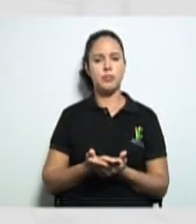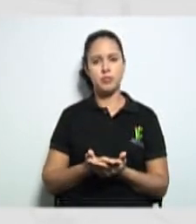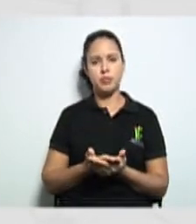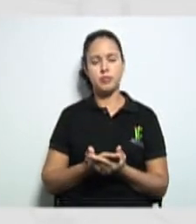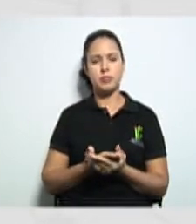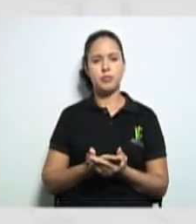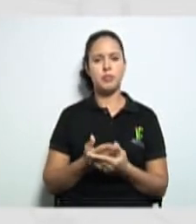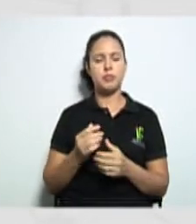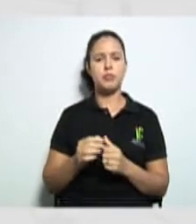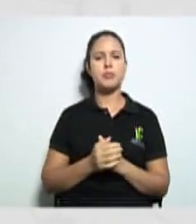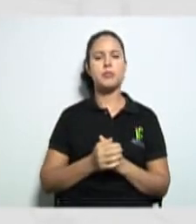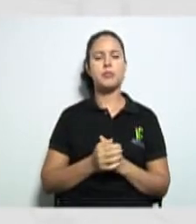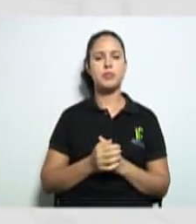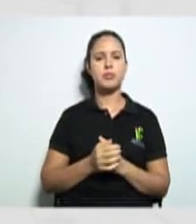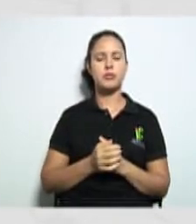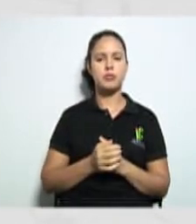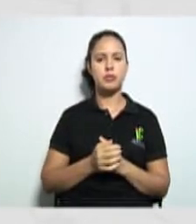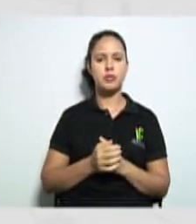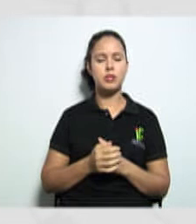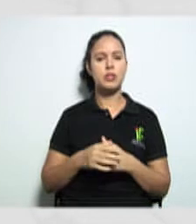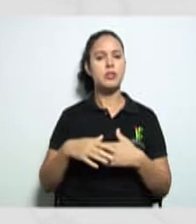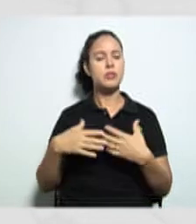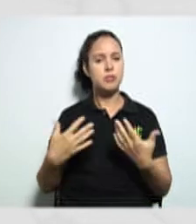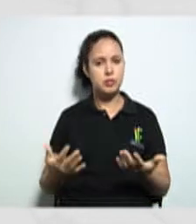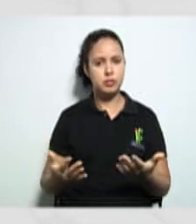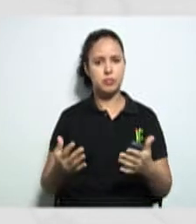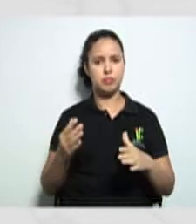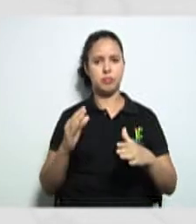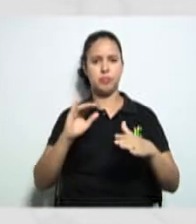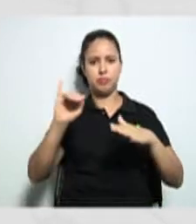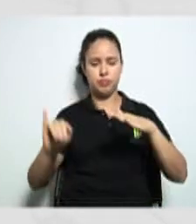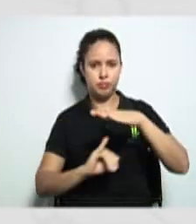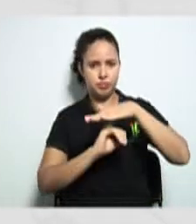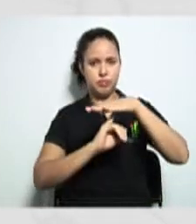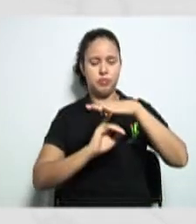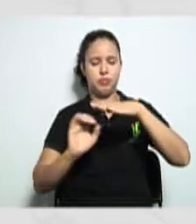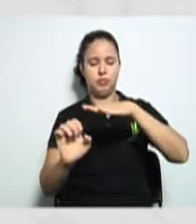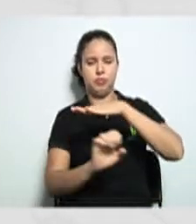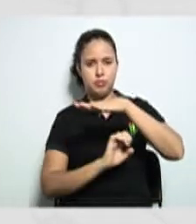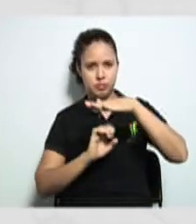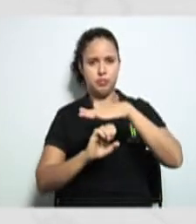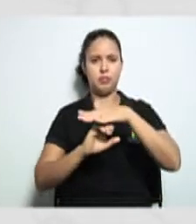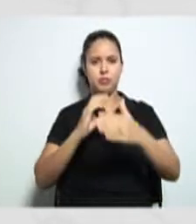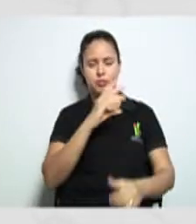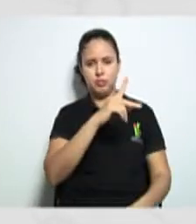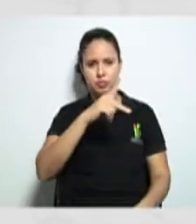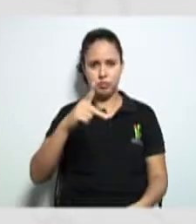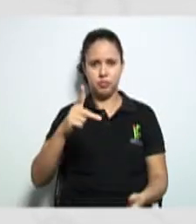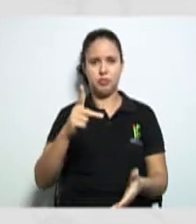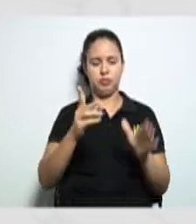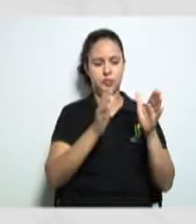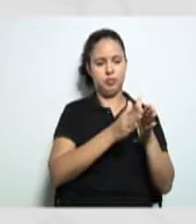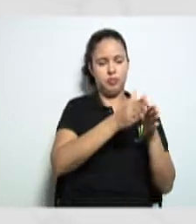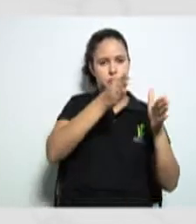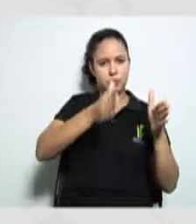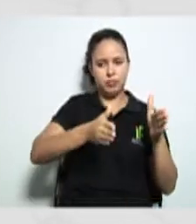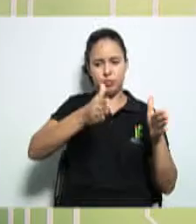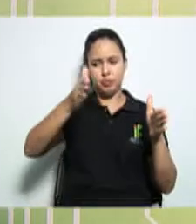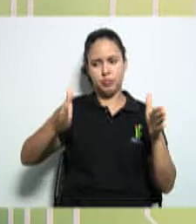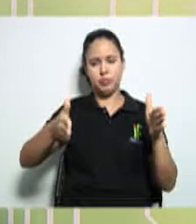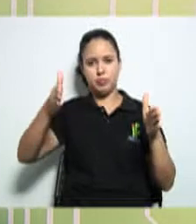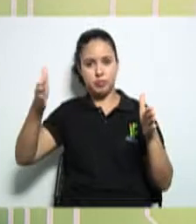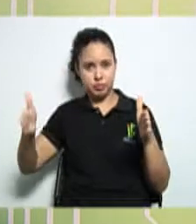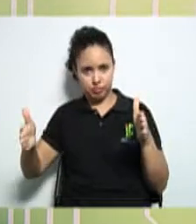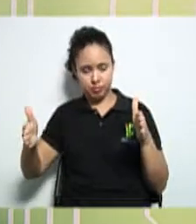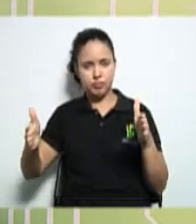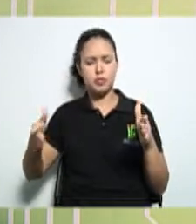por que se distribui as organizações em setores? E pedindo para justificar as respostas. Já eu vou perguntar para a professora